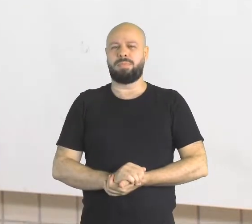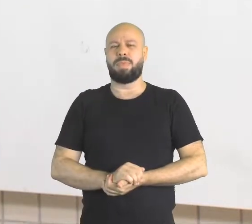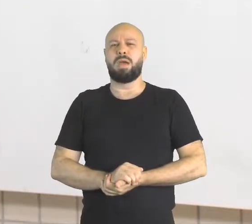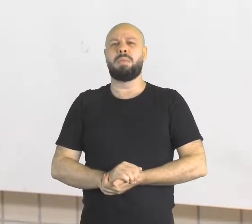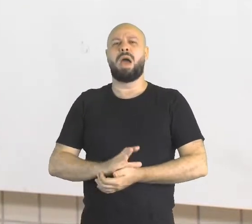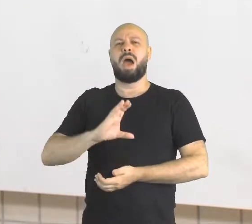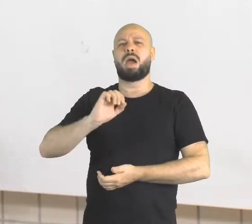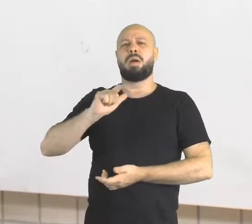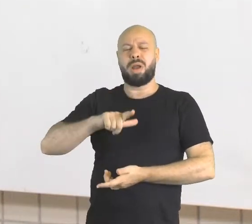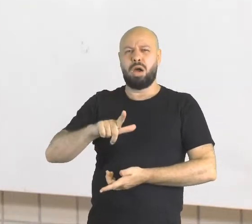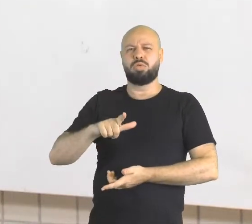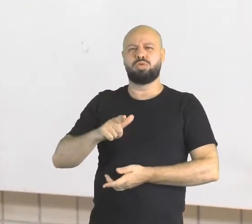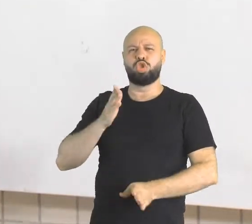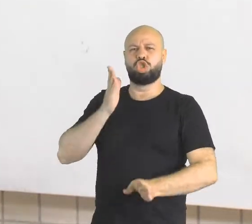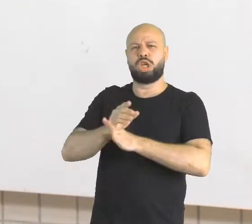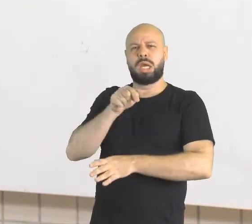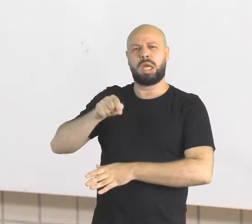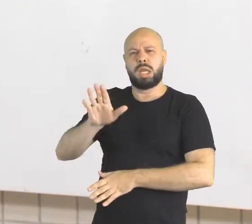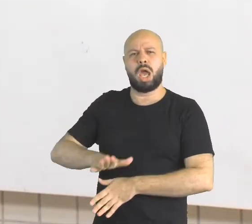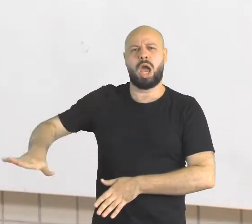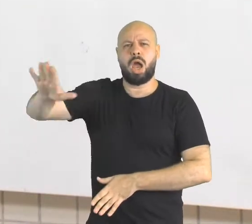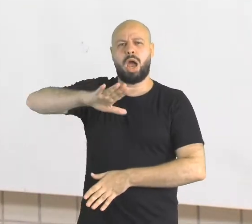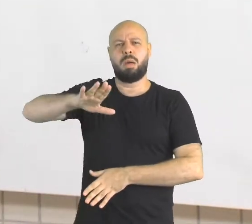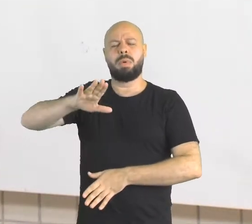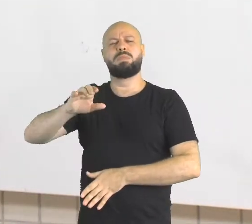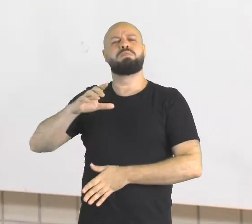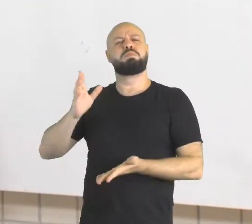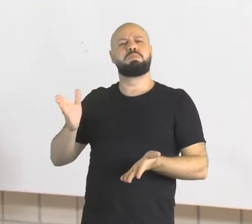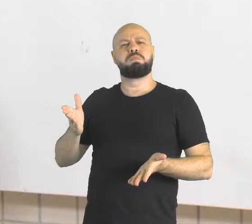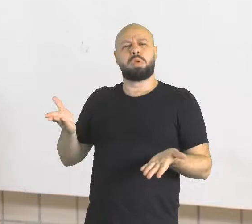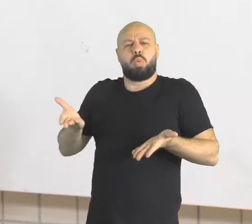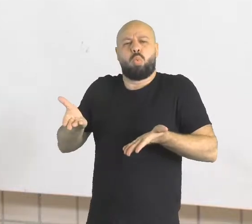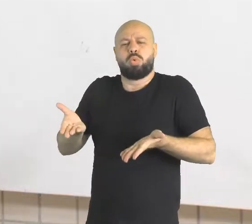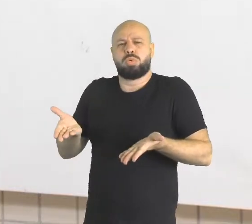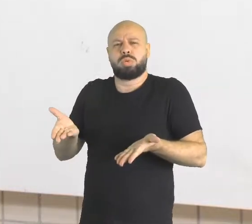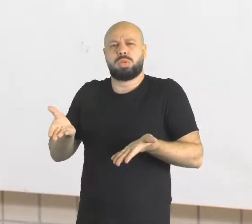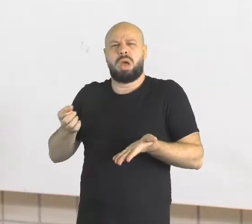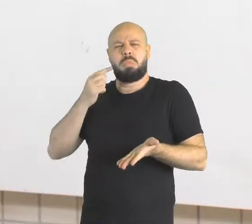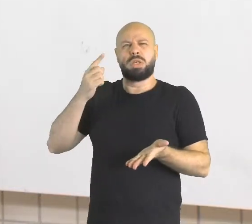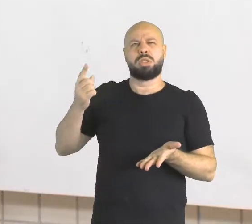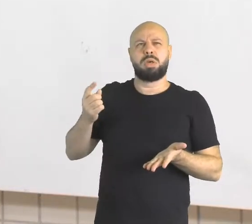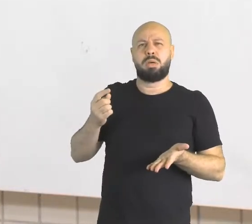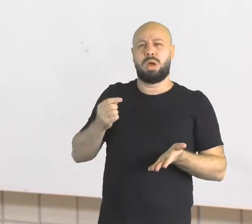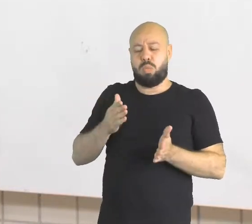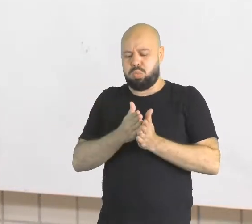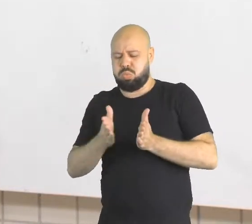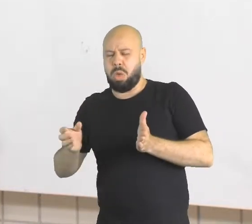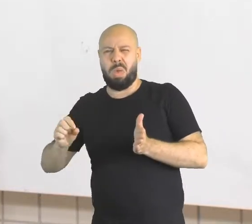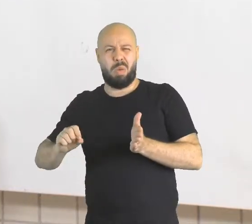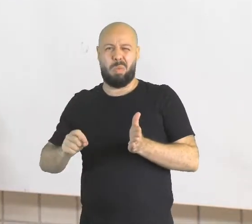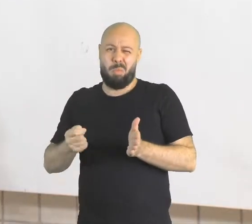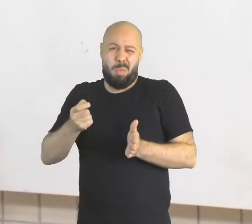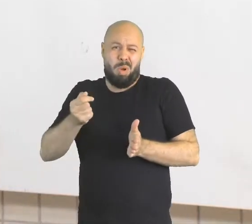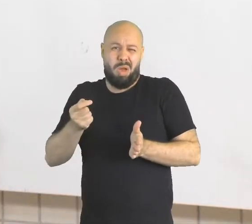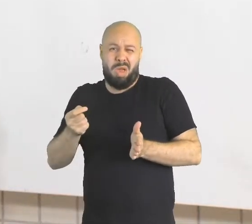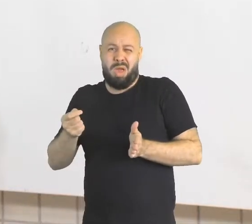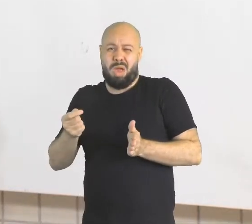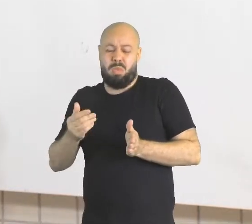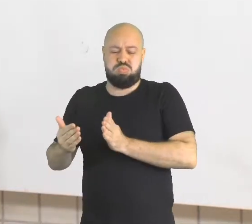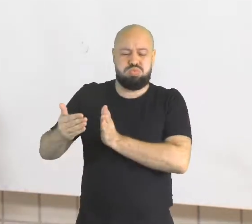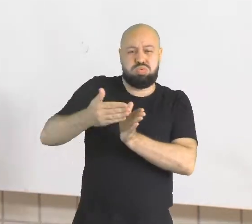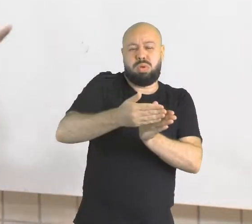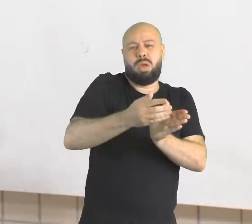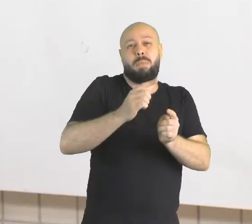ele chega, nas terras onde é o Brasil atualmente, ele fica pouco tempo ali nas terras onde é o Brasil. Por quê,